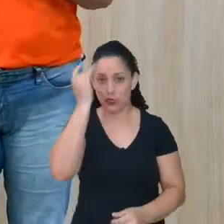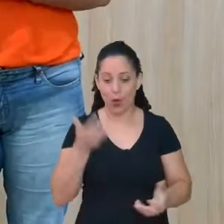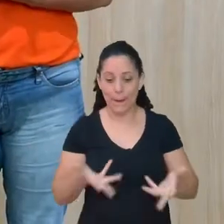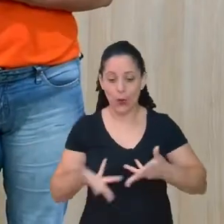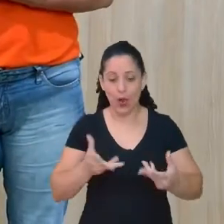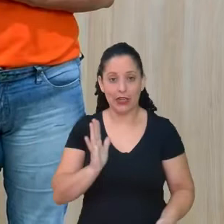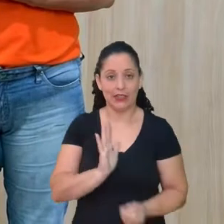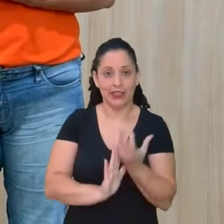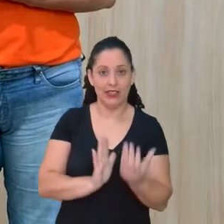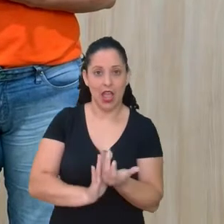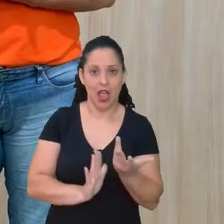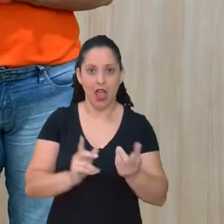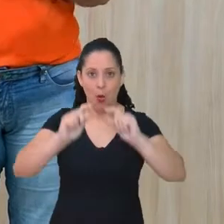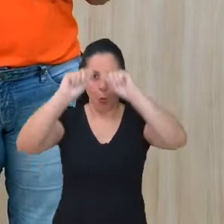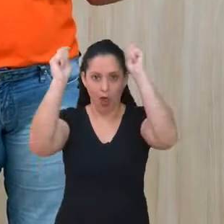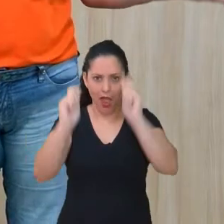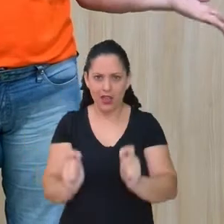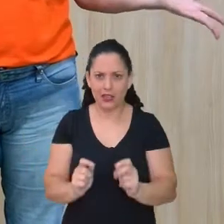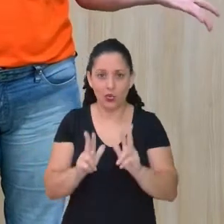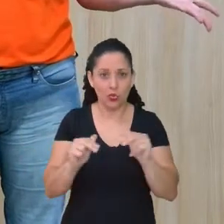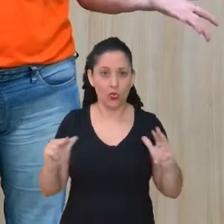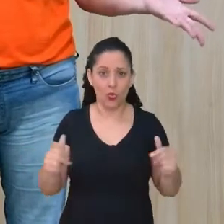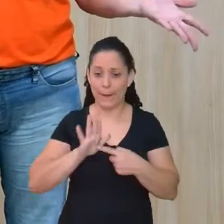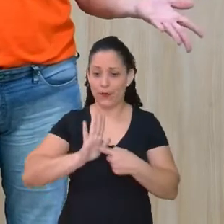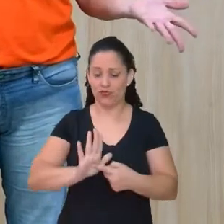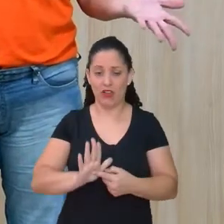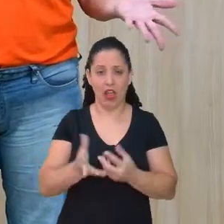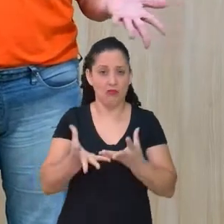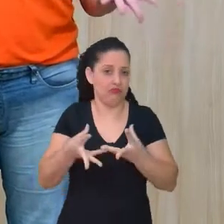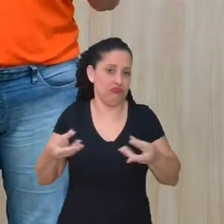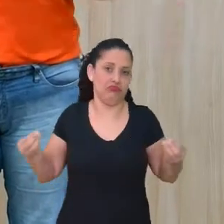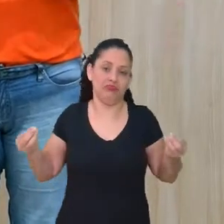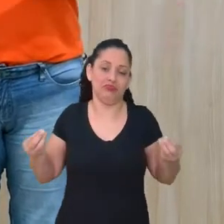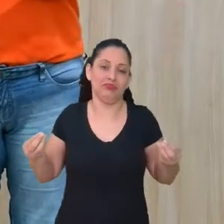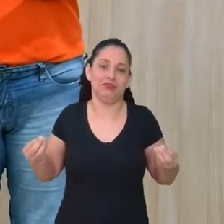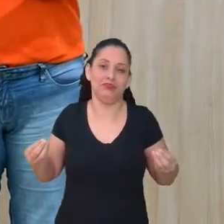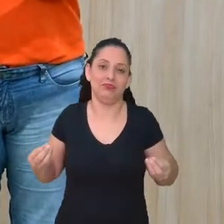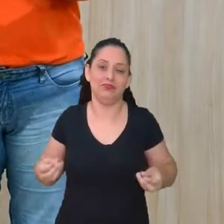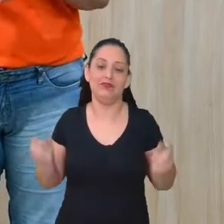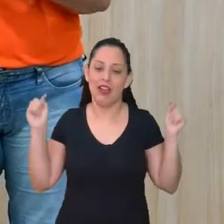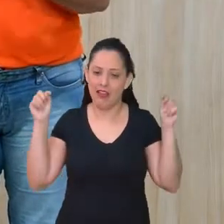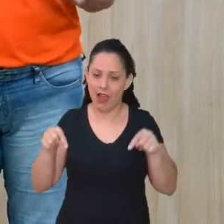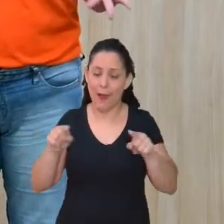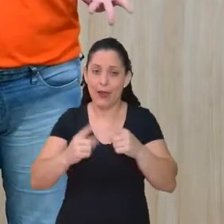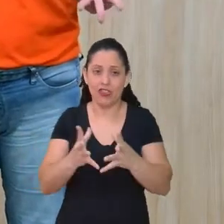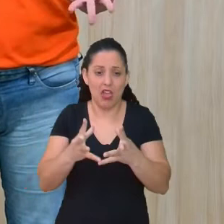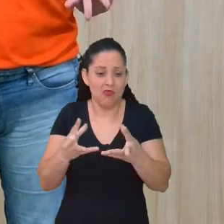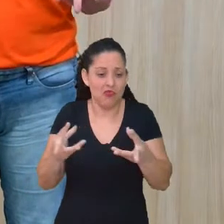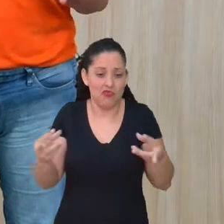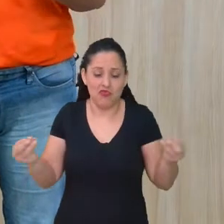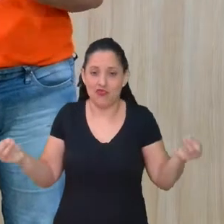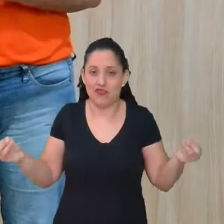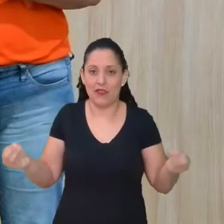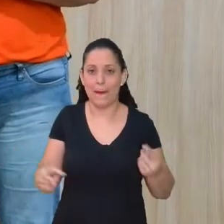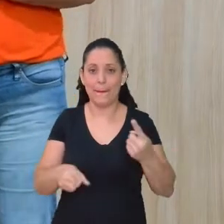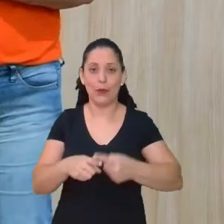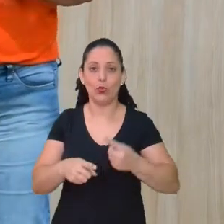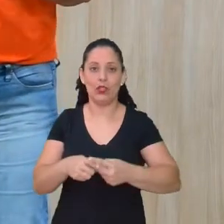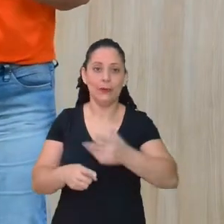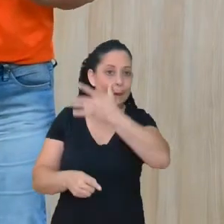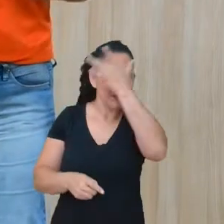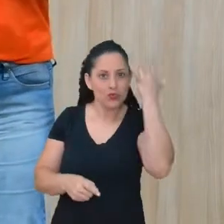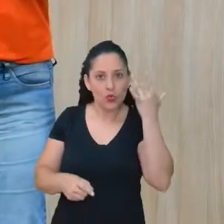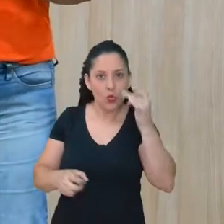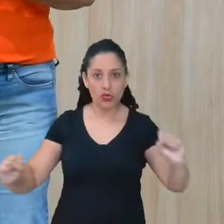ele nunca mostrar, ela não existe. Não existe. Não é? Mesmo que ela esteja lá, mas ela não existe. Porque o público é que